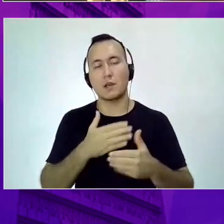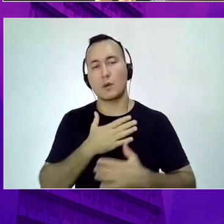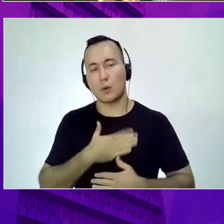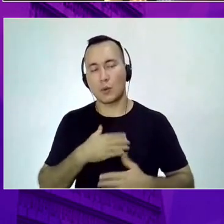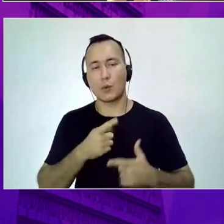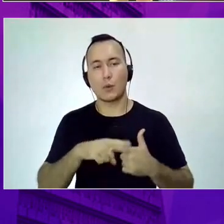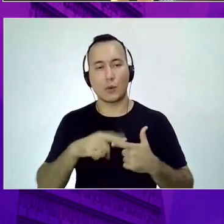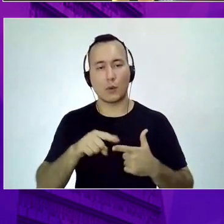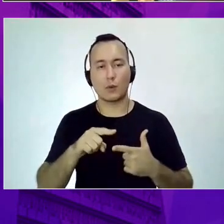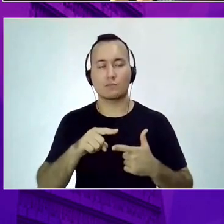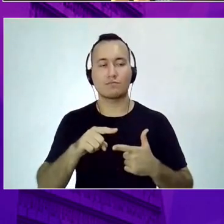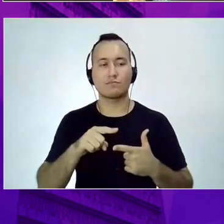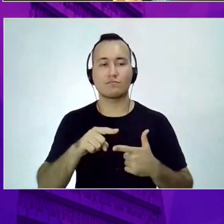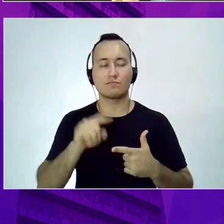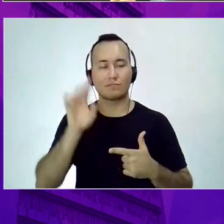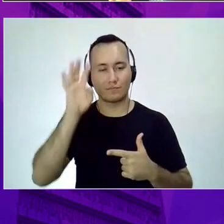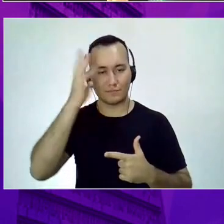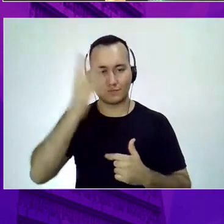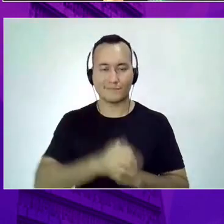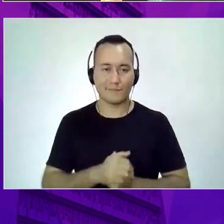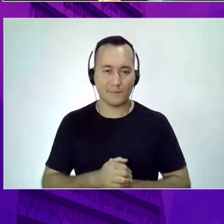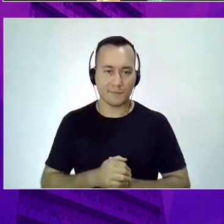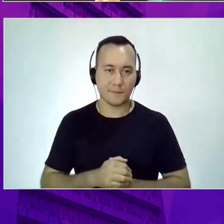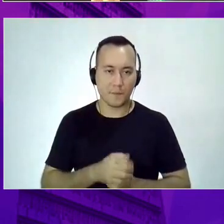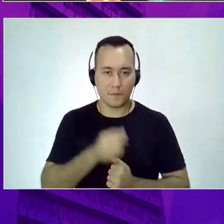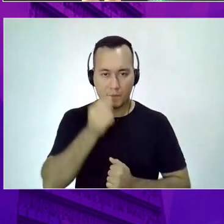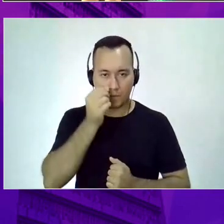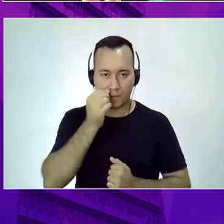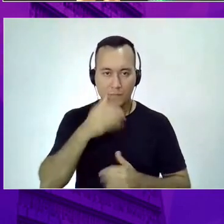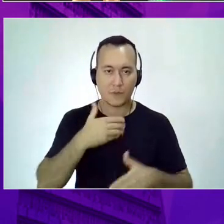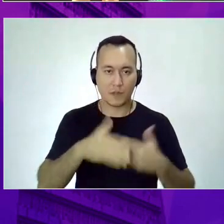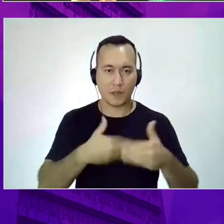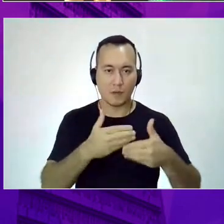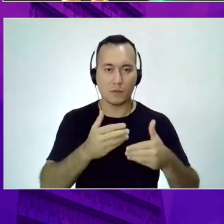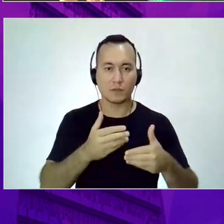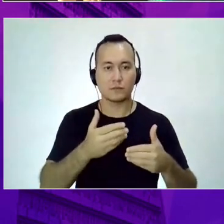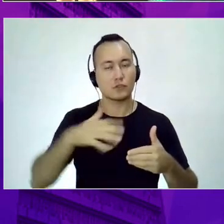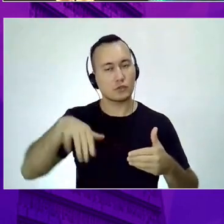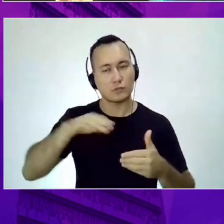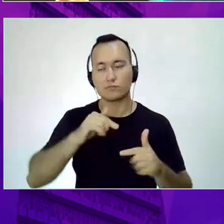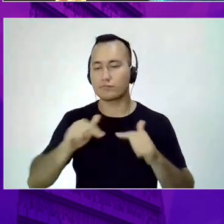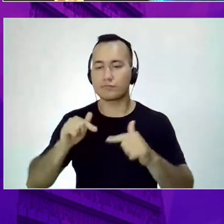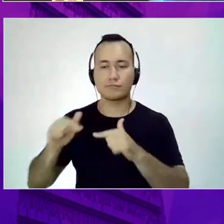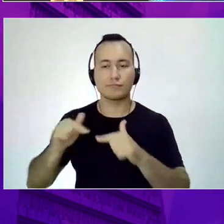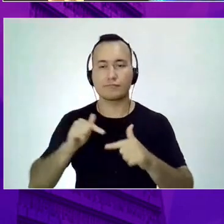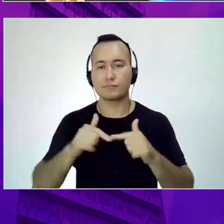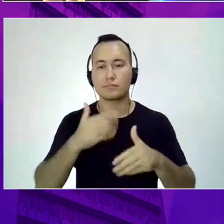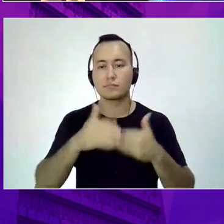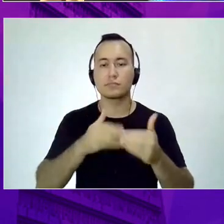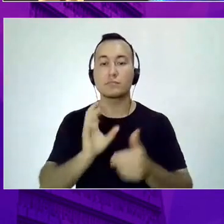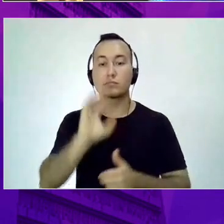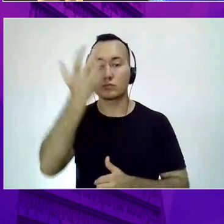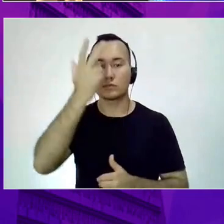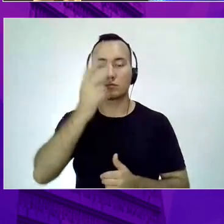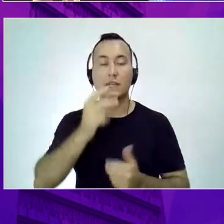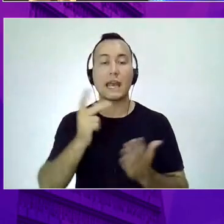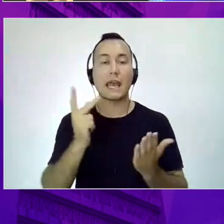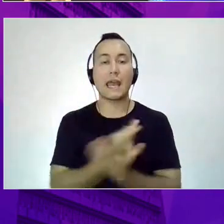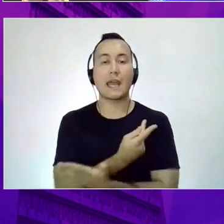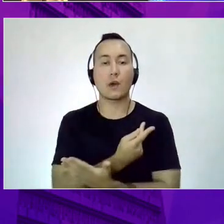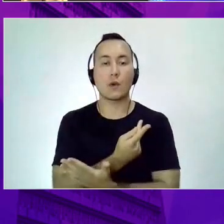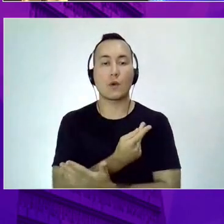teste, a gente chega no erro Harry Potter. E aí, o que é o erro Harry Potter? De repente,